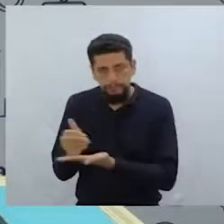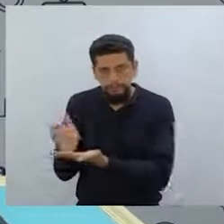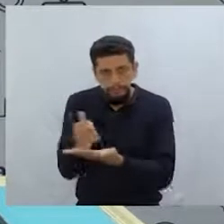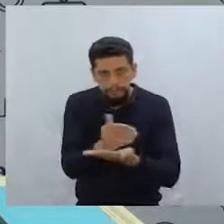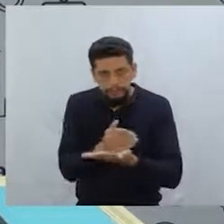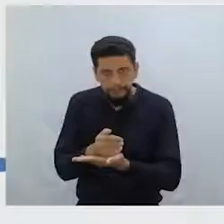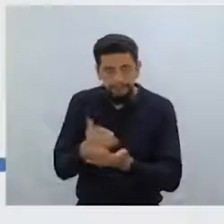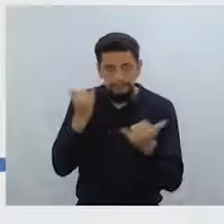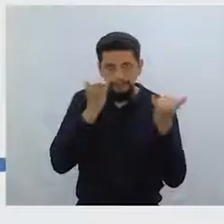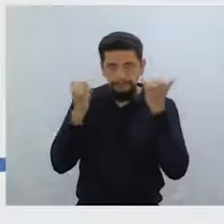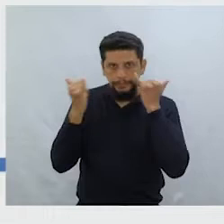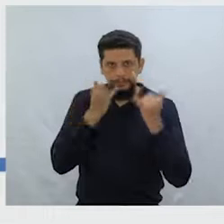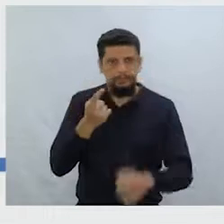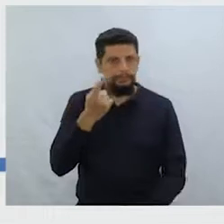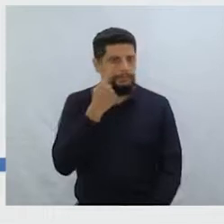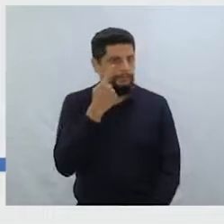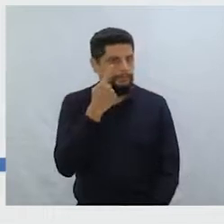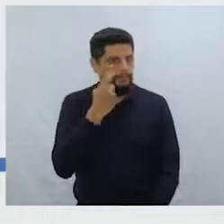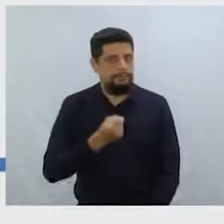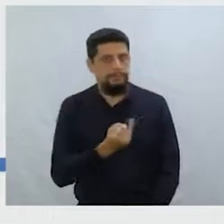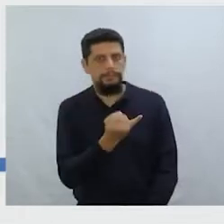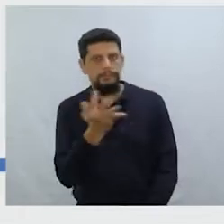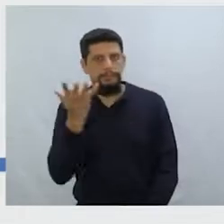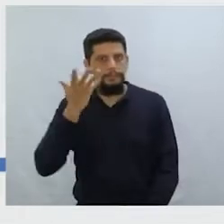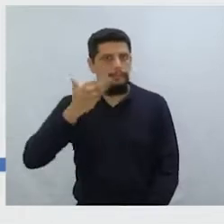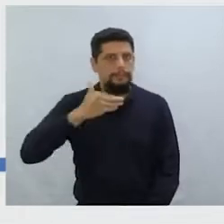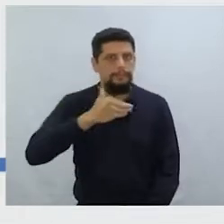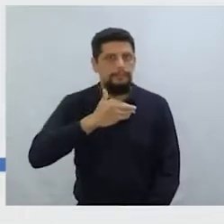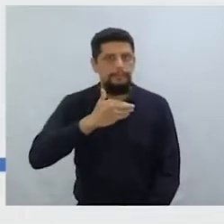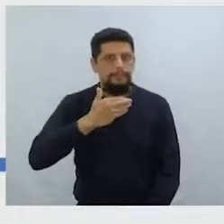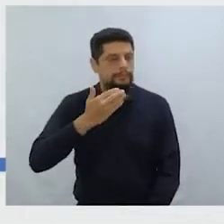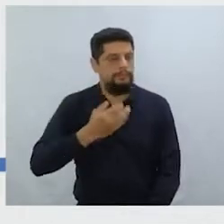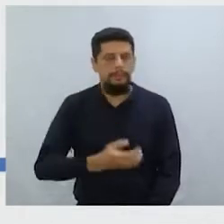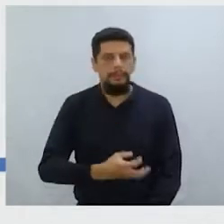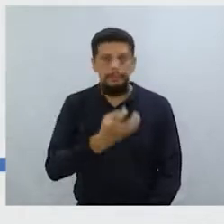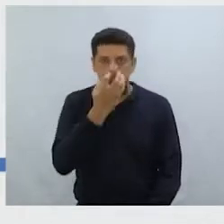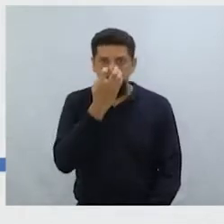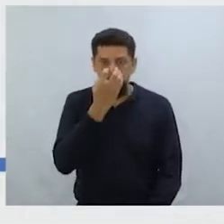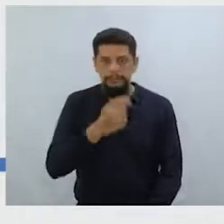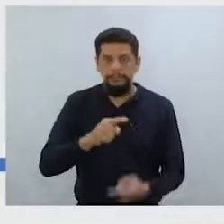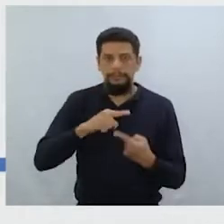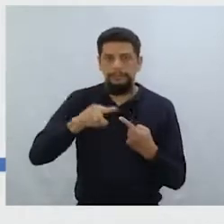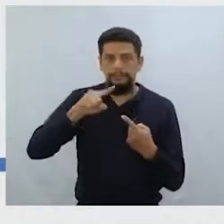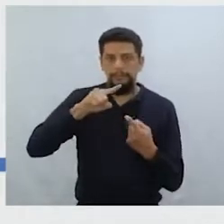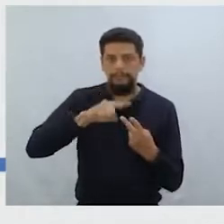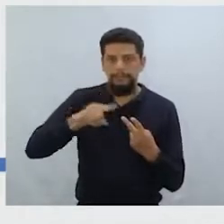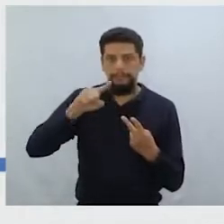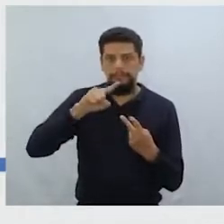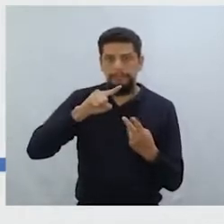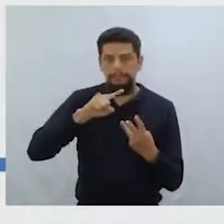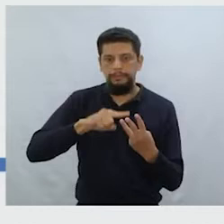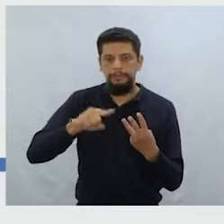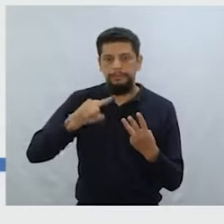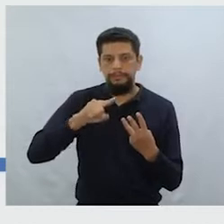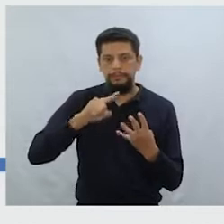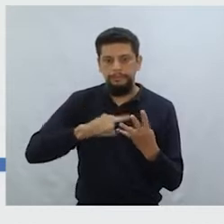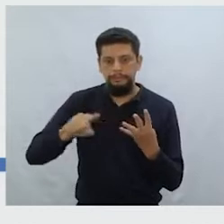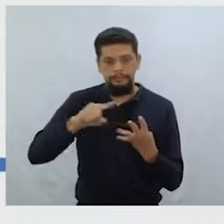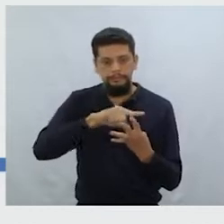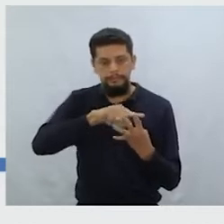essas informações. Vamos ver? Quantos cachorros? Vamos contar juntos.